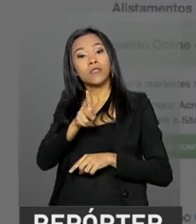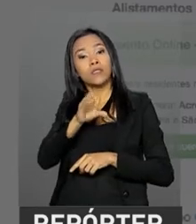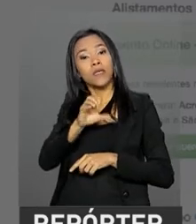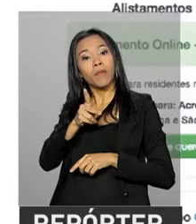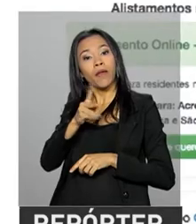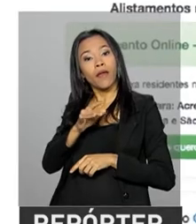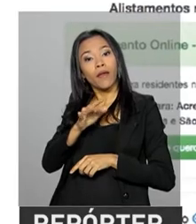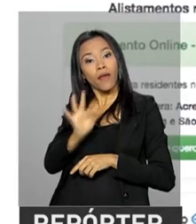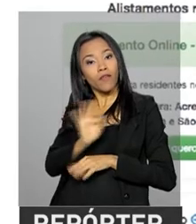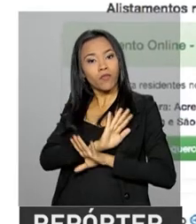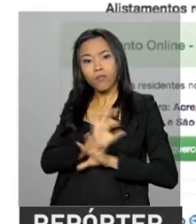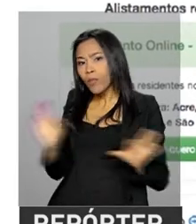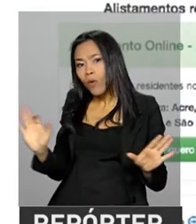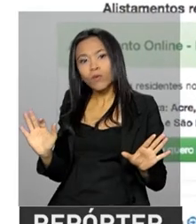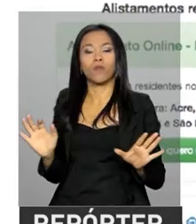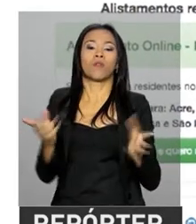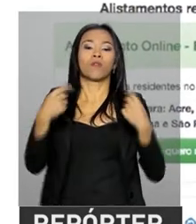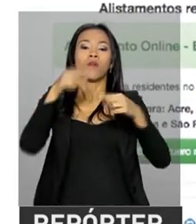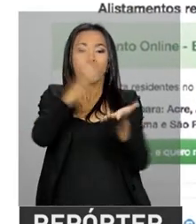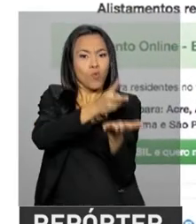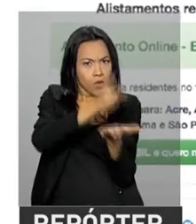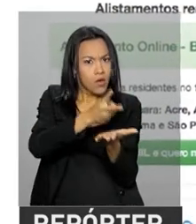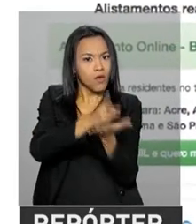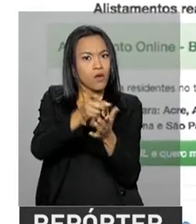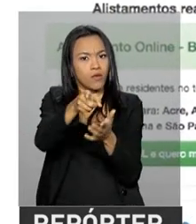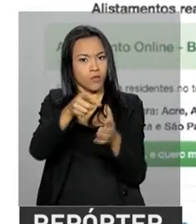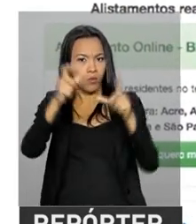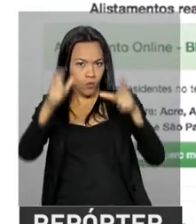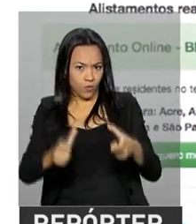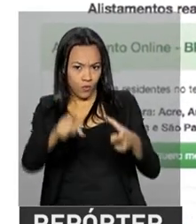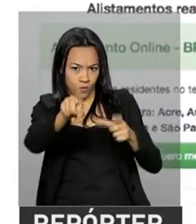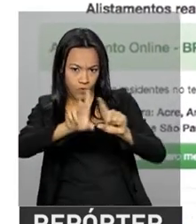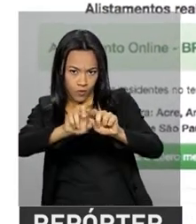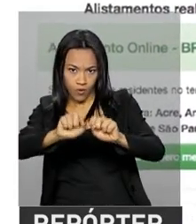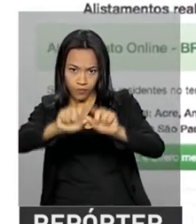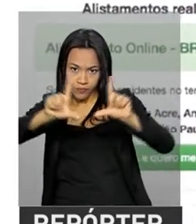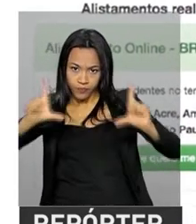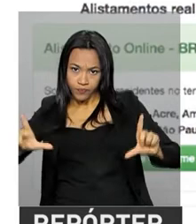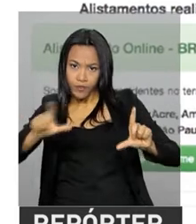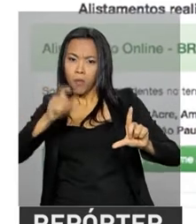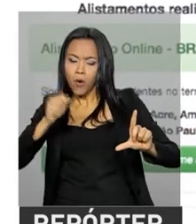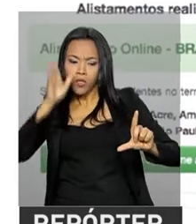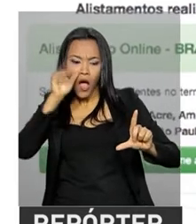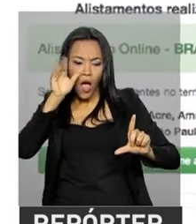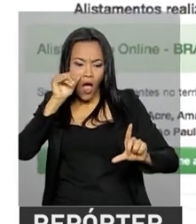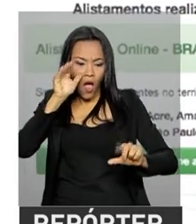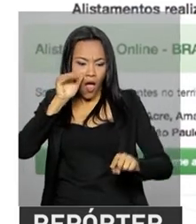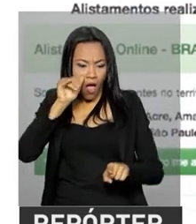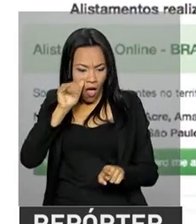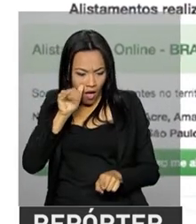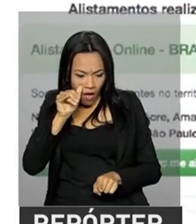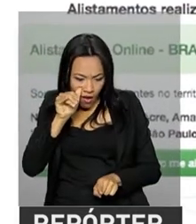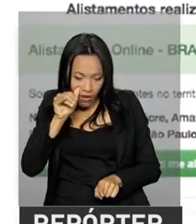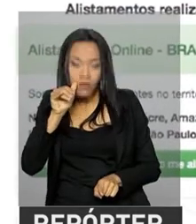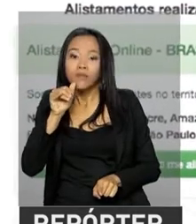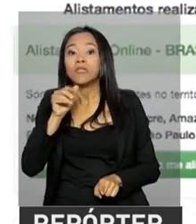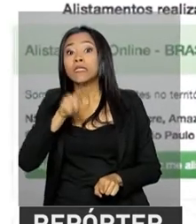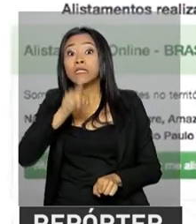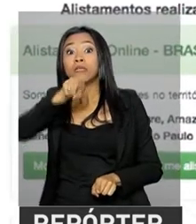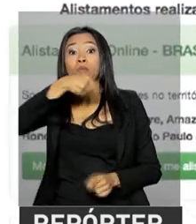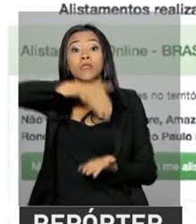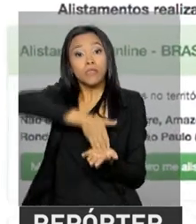pronto no mesmo endereço eletrônico jovem pode acompanhar todo o processo imprimir se for o caso o